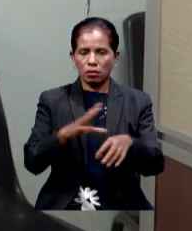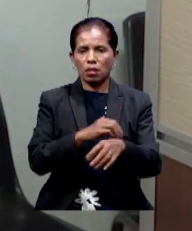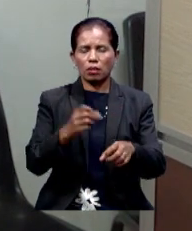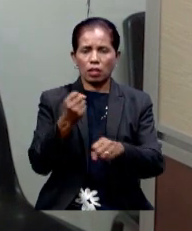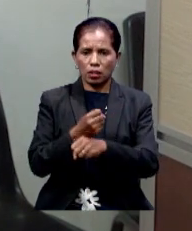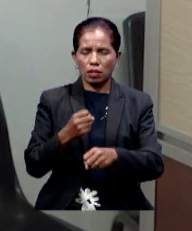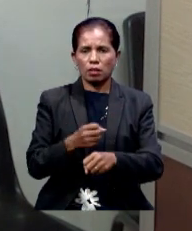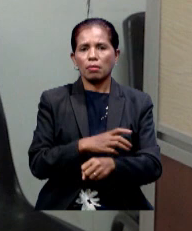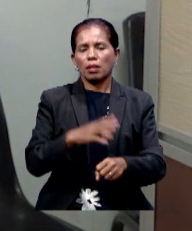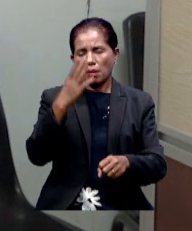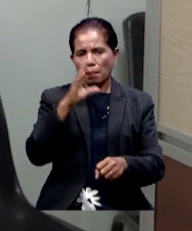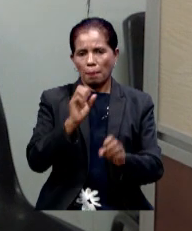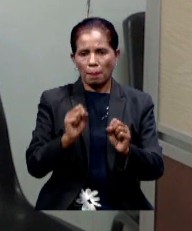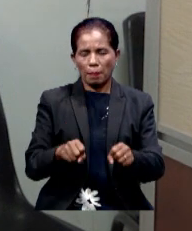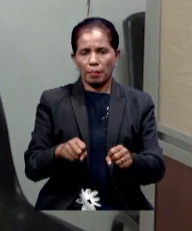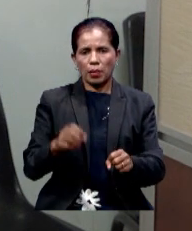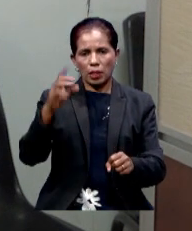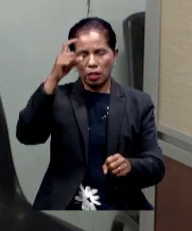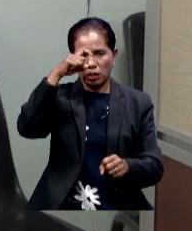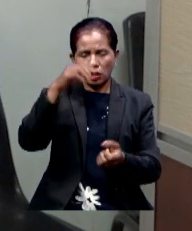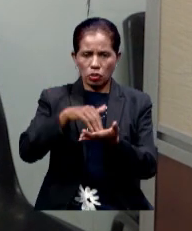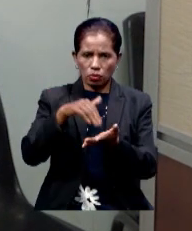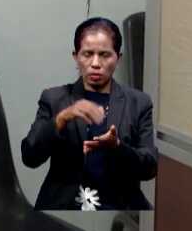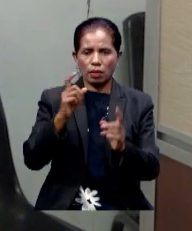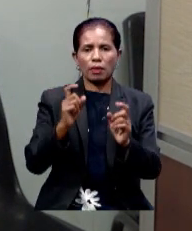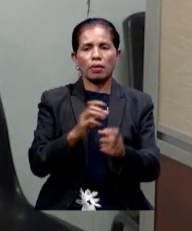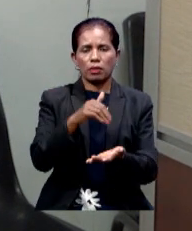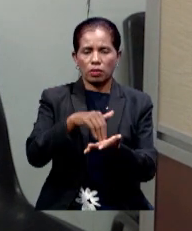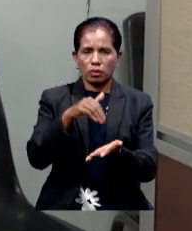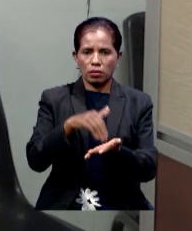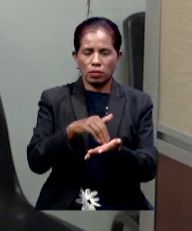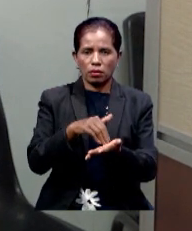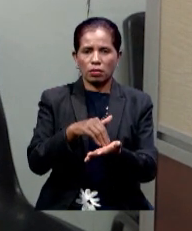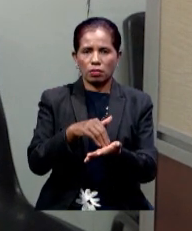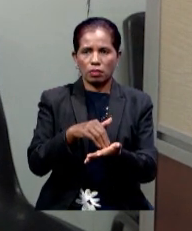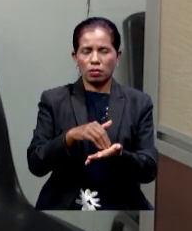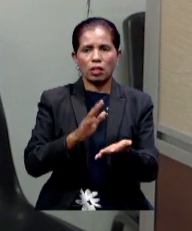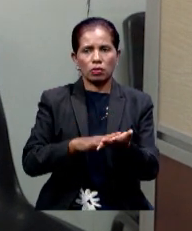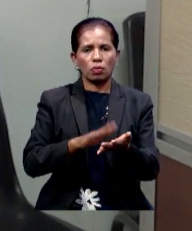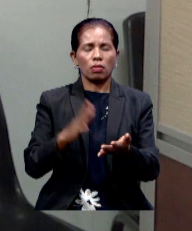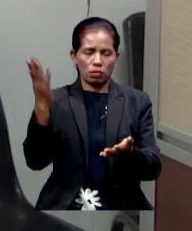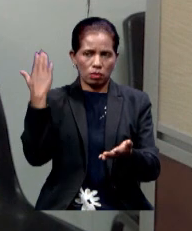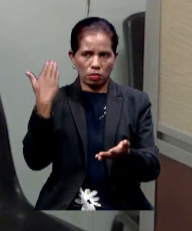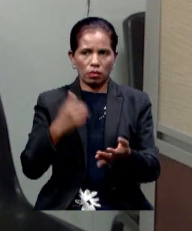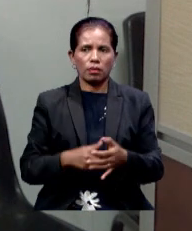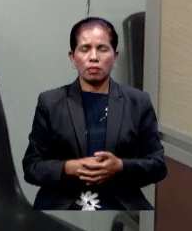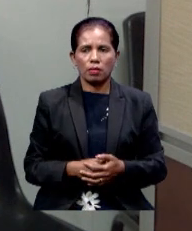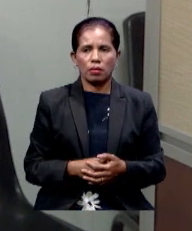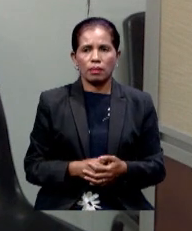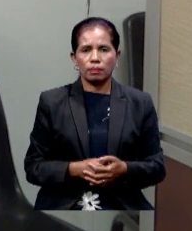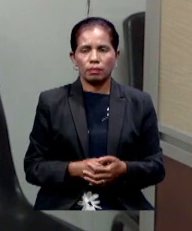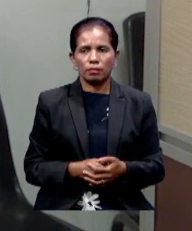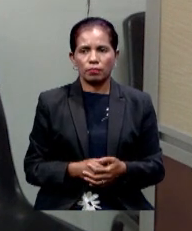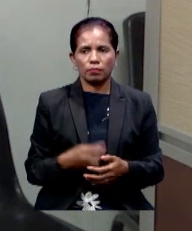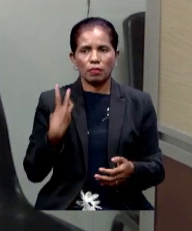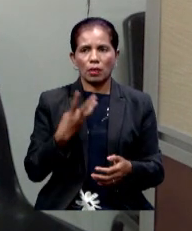buca tu a tene, né, mas aí, teria estudo, escola, o look, né, meteorologia, te